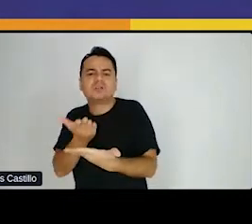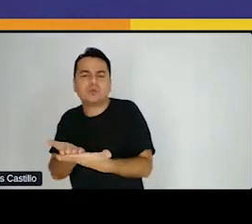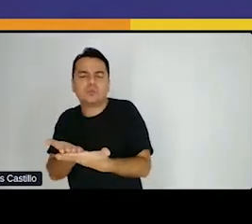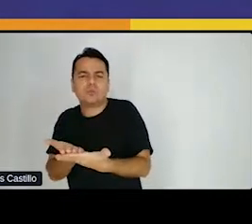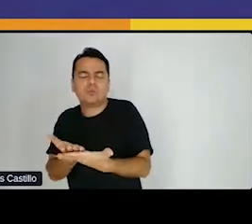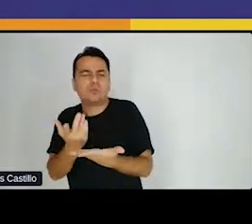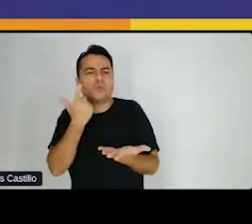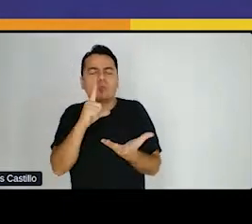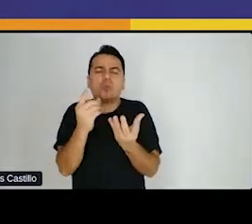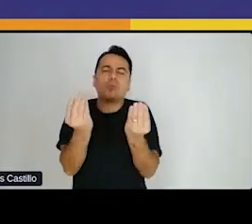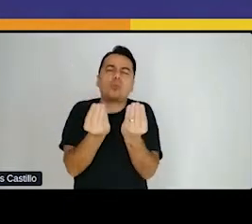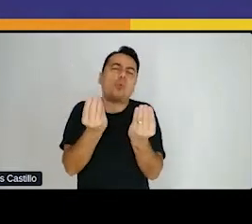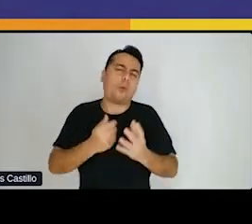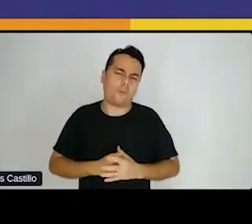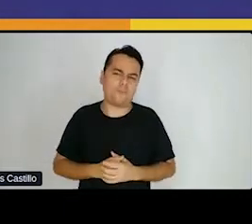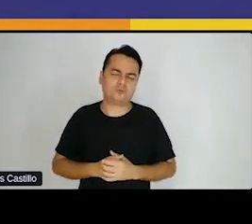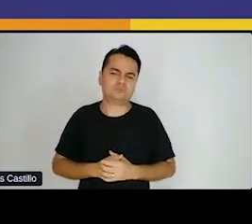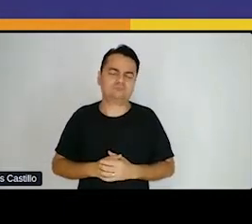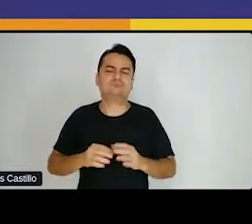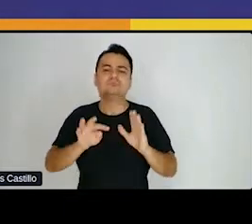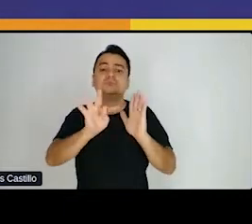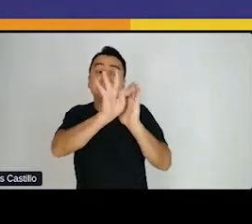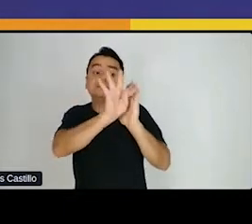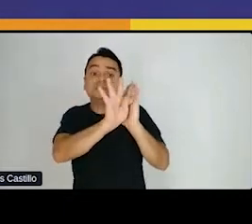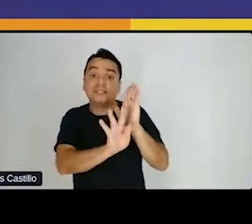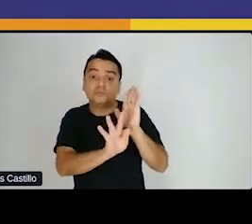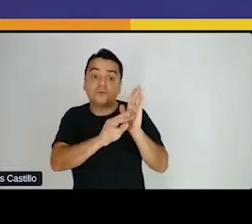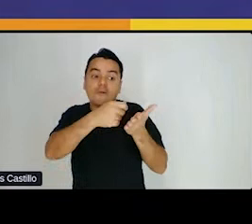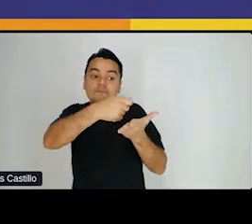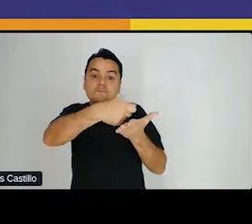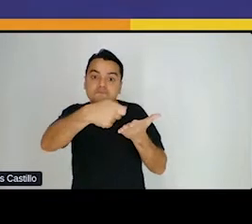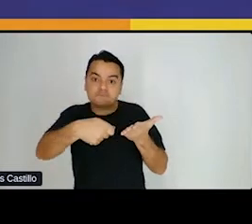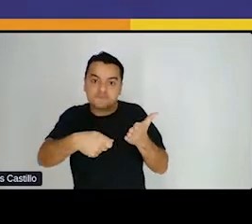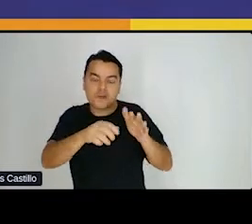tradução de um texto escrito, né,